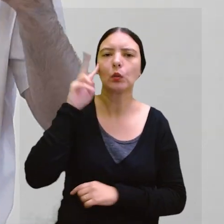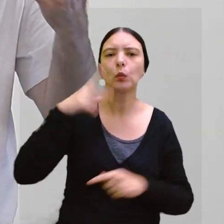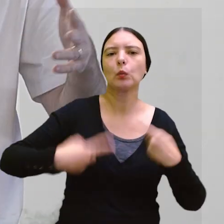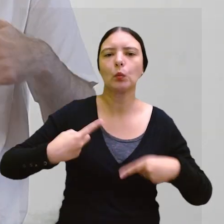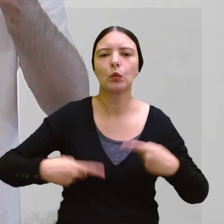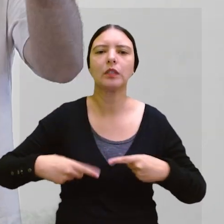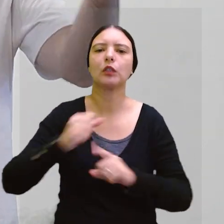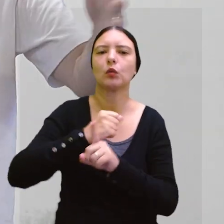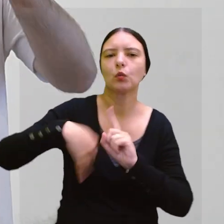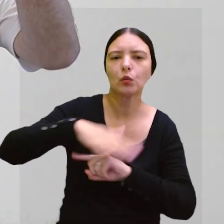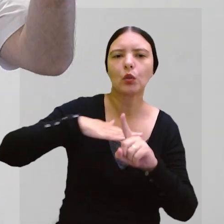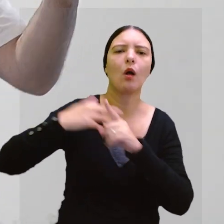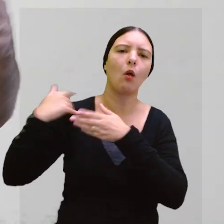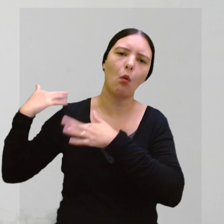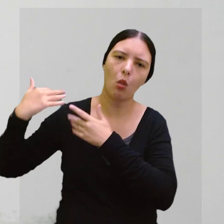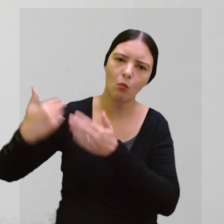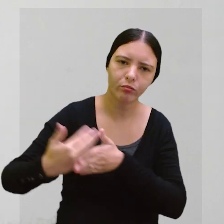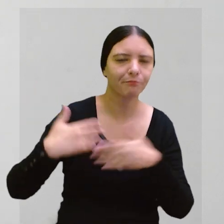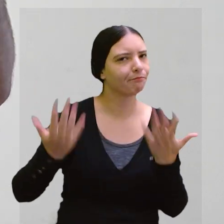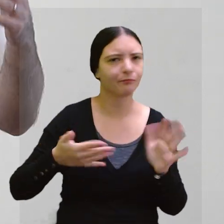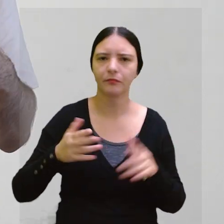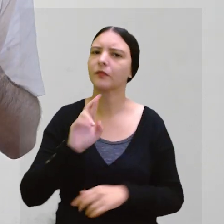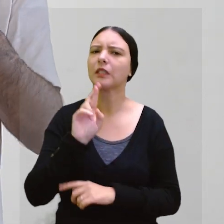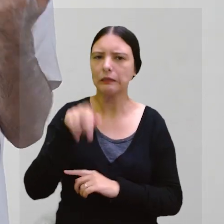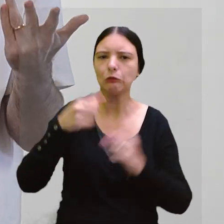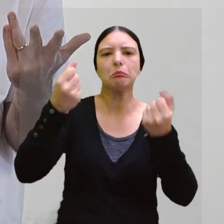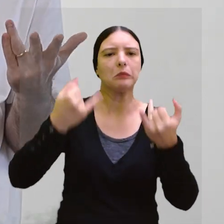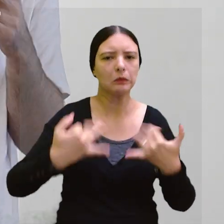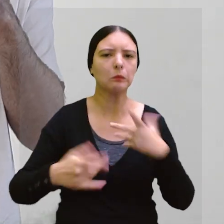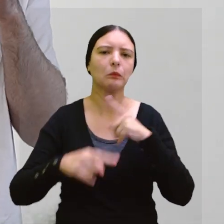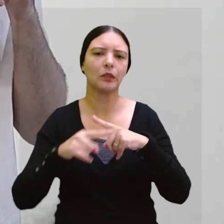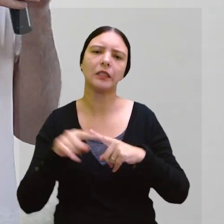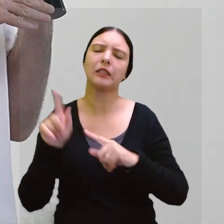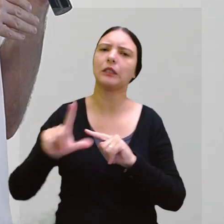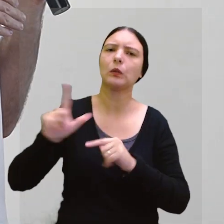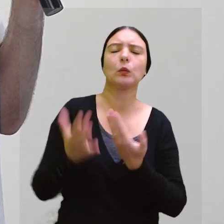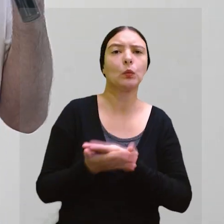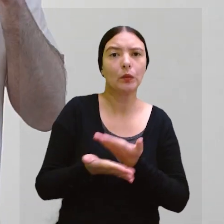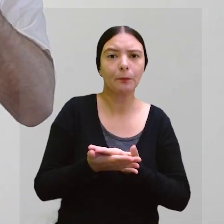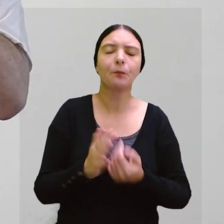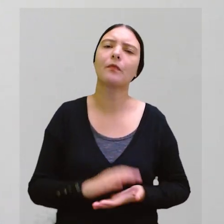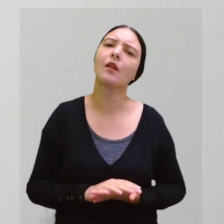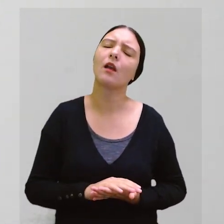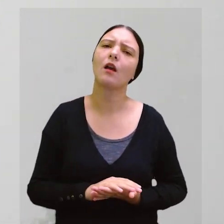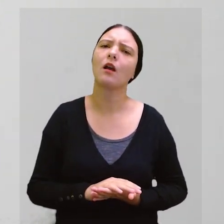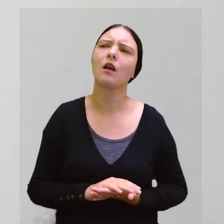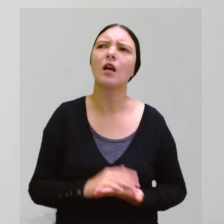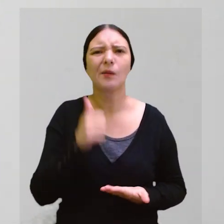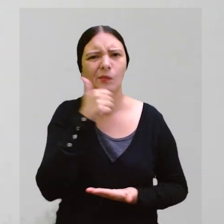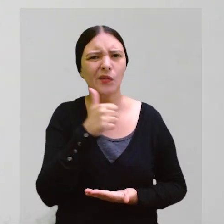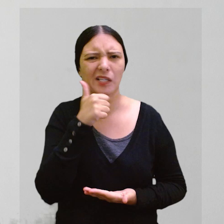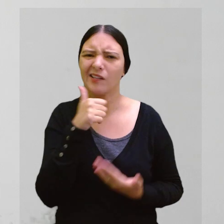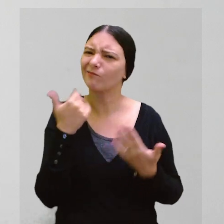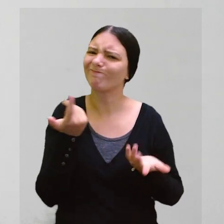política, social, ontológica, enfim, dando as nossas razões ali de por que estudar literatura. E ela, lá